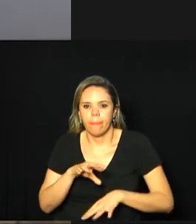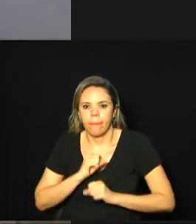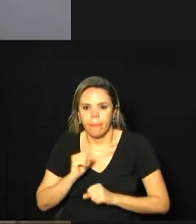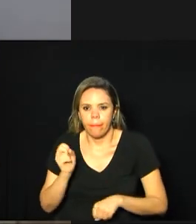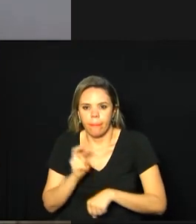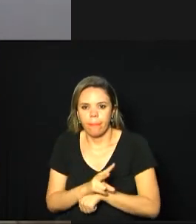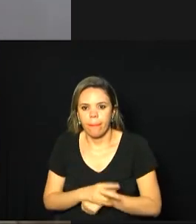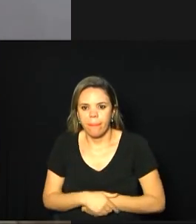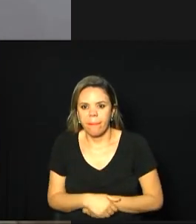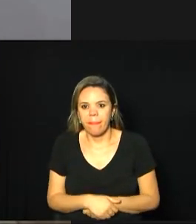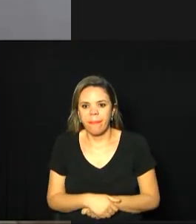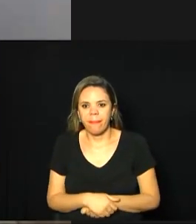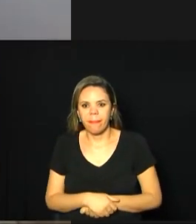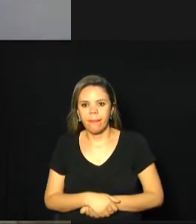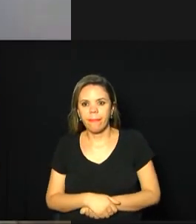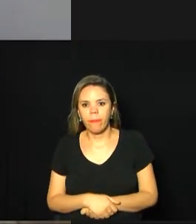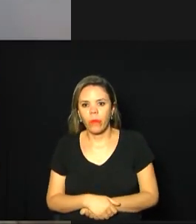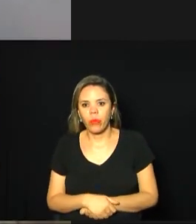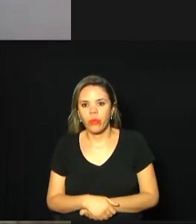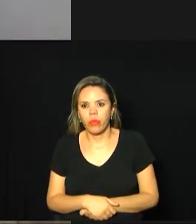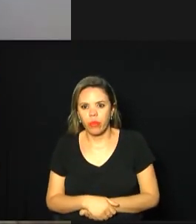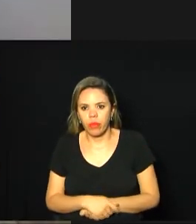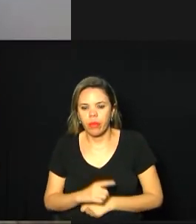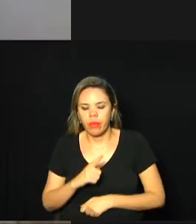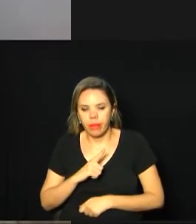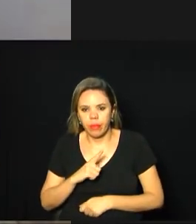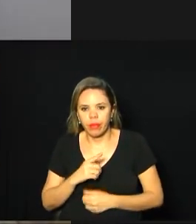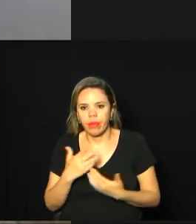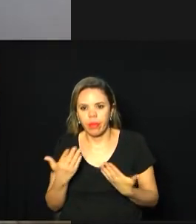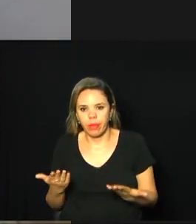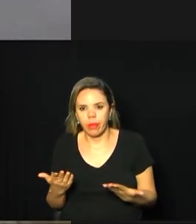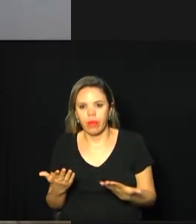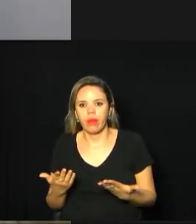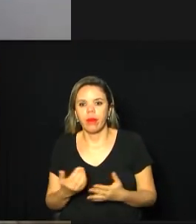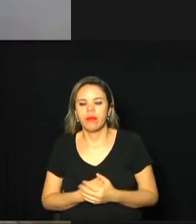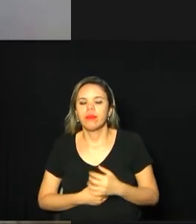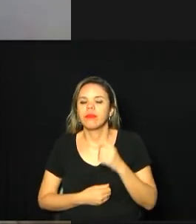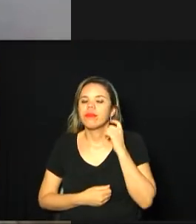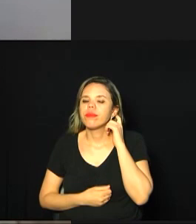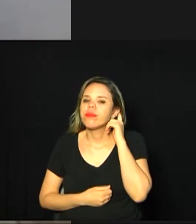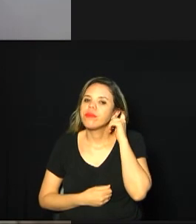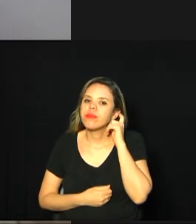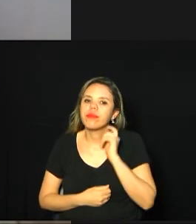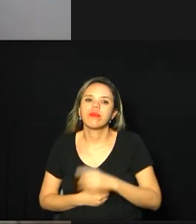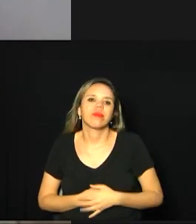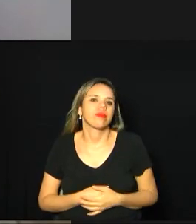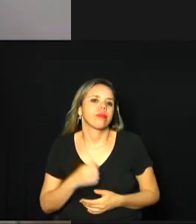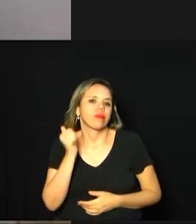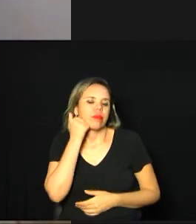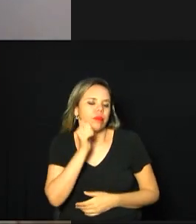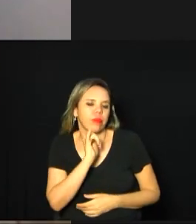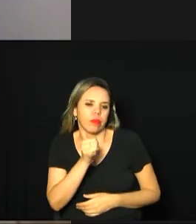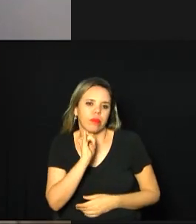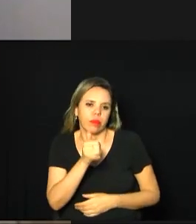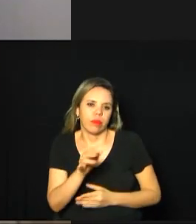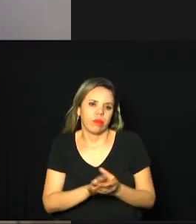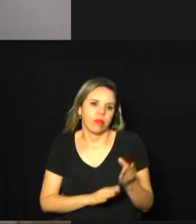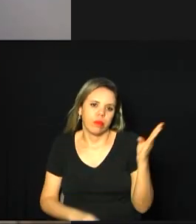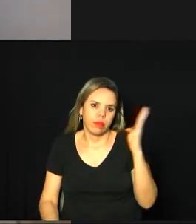no ar. Então, isso tem sido uma tecla que a ciência vem batendo no